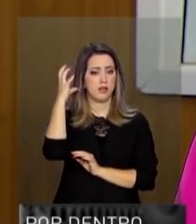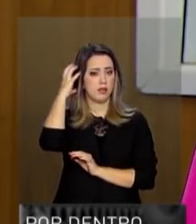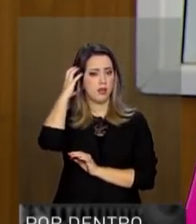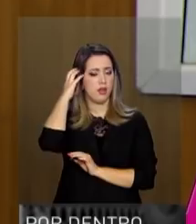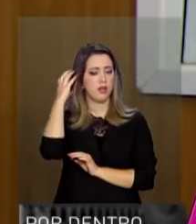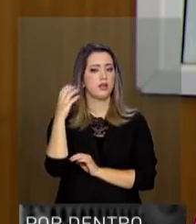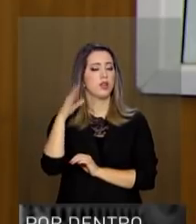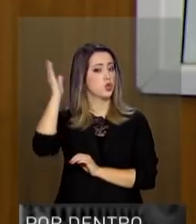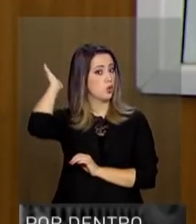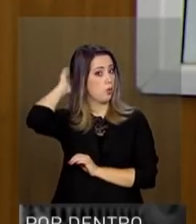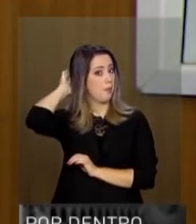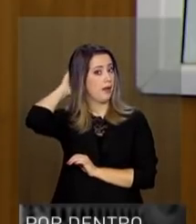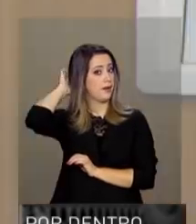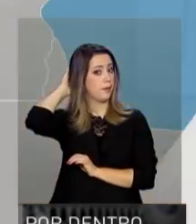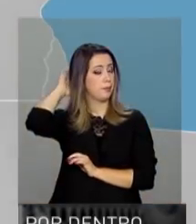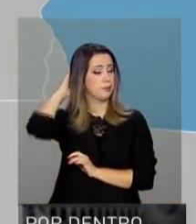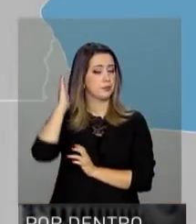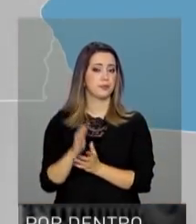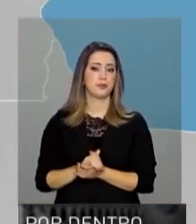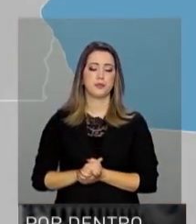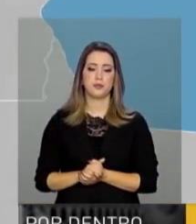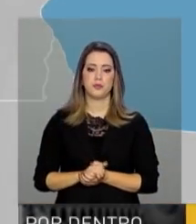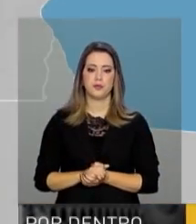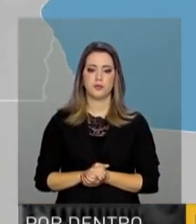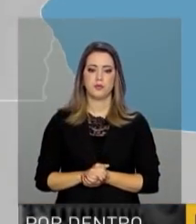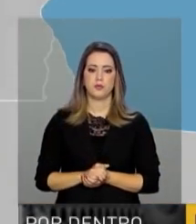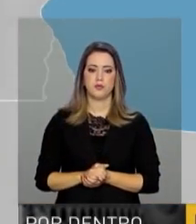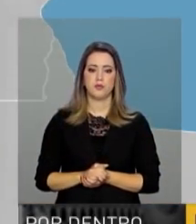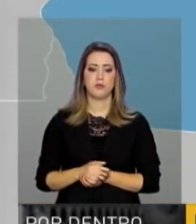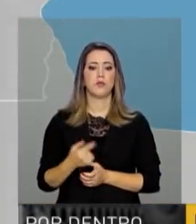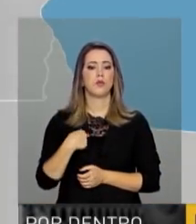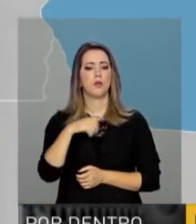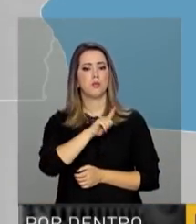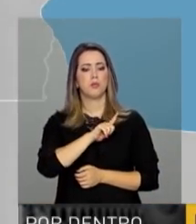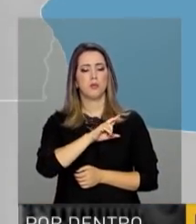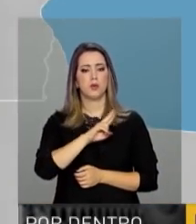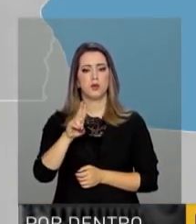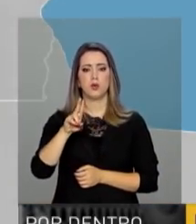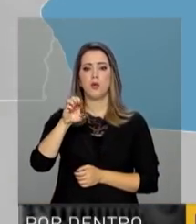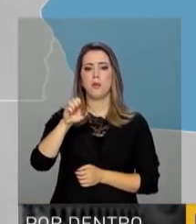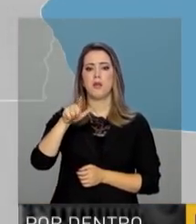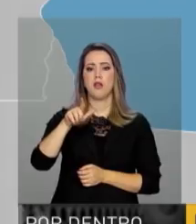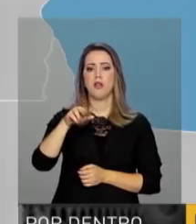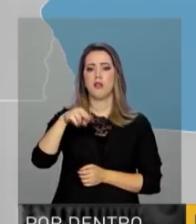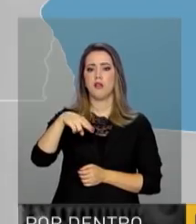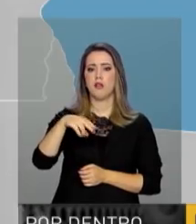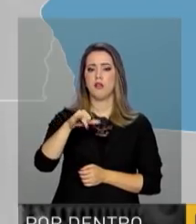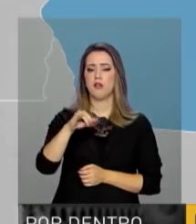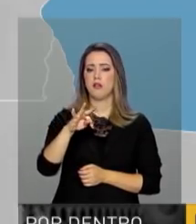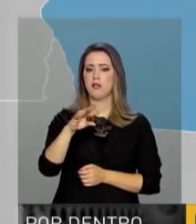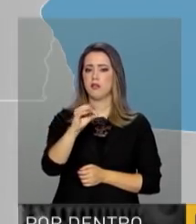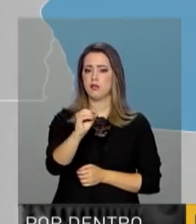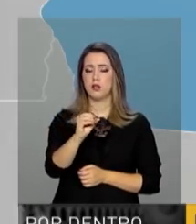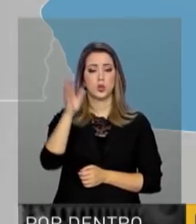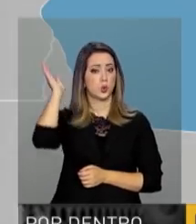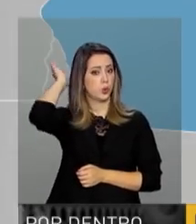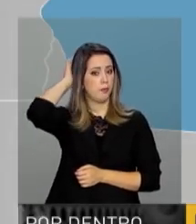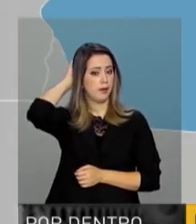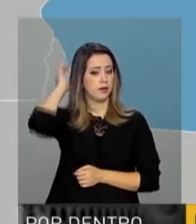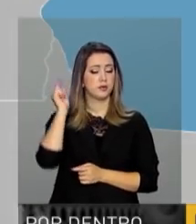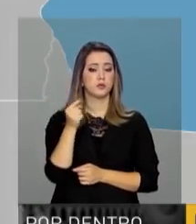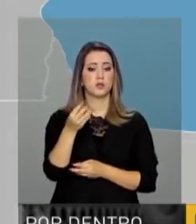Independente. Vamos então ouvir. Sou Helenilton Batista, da Web Rádio Nova Independente, de Altamira, no estado do Pará. Com